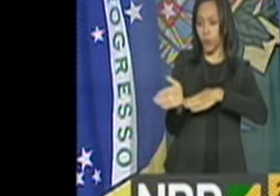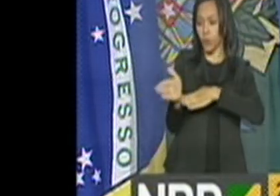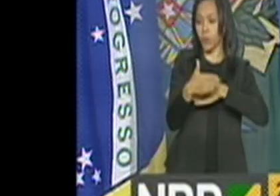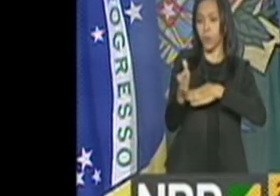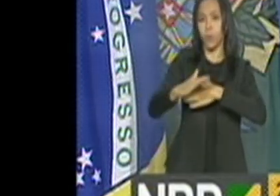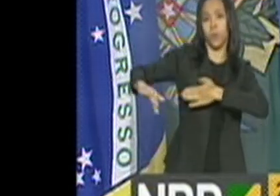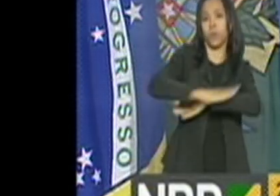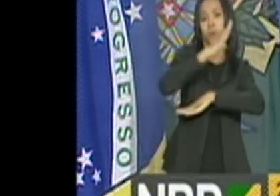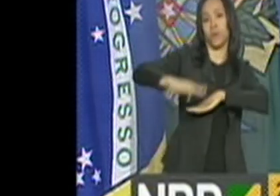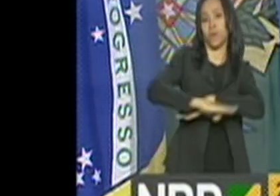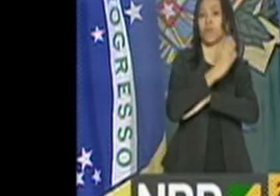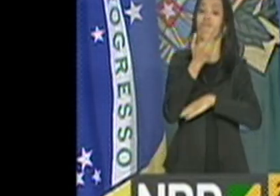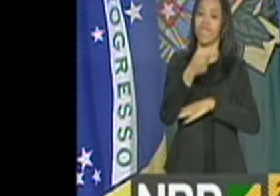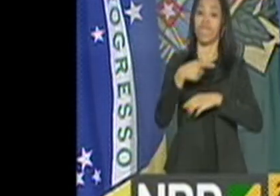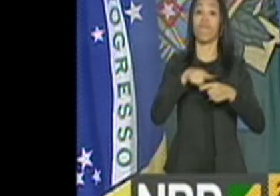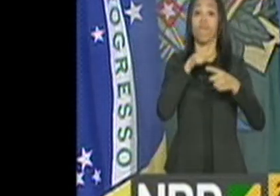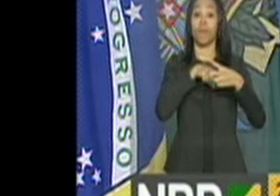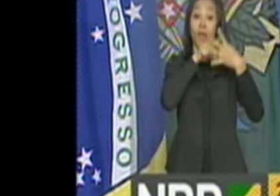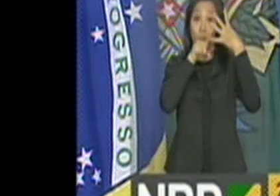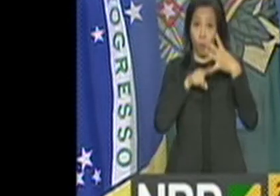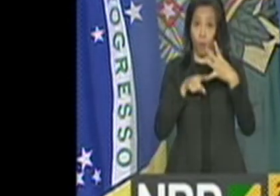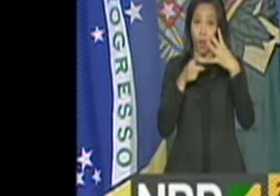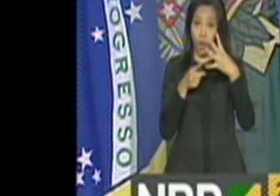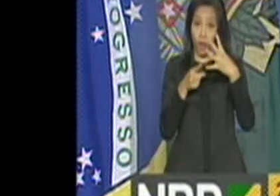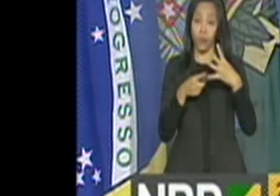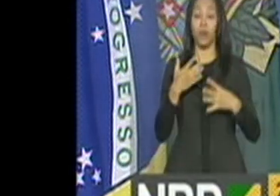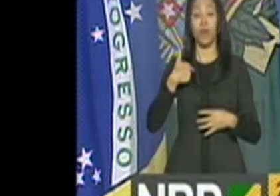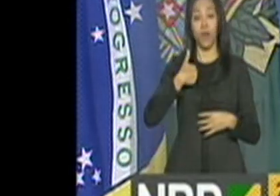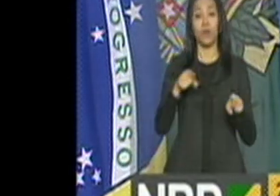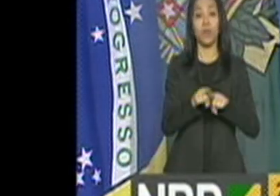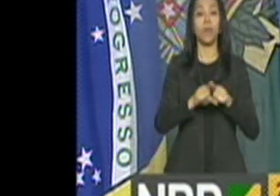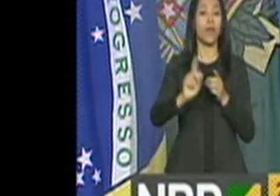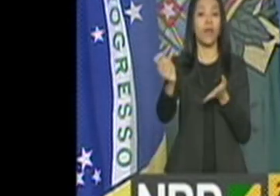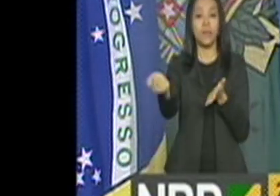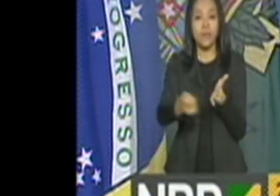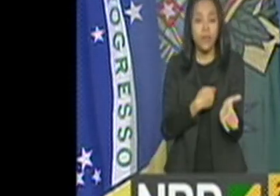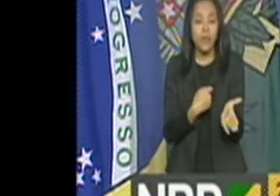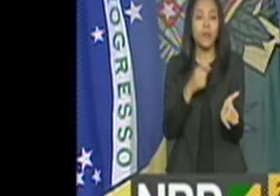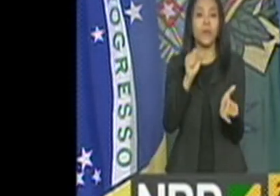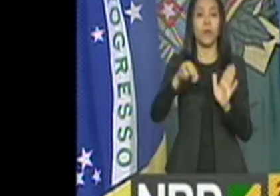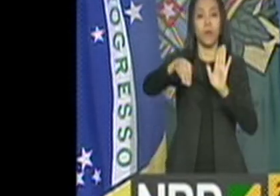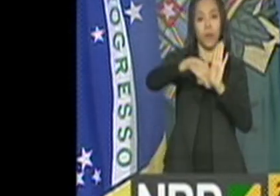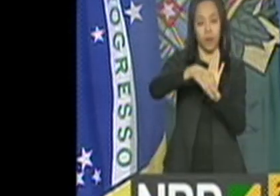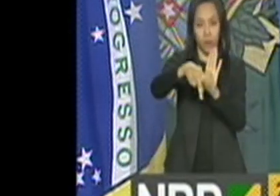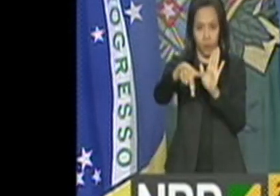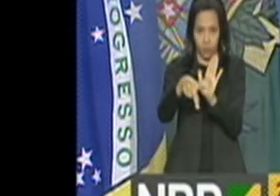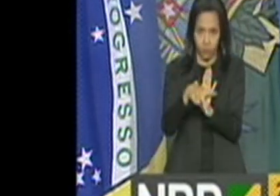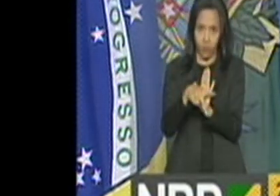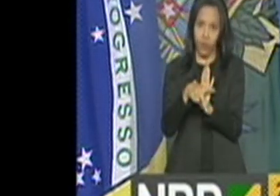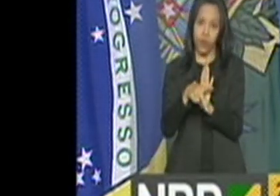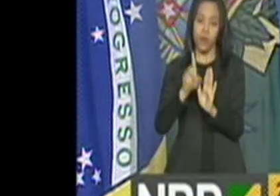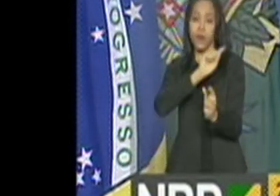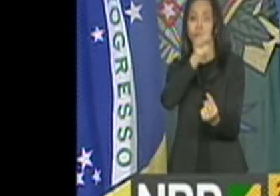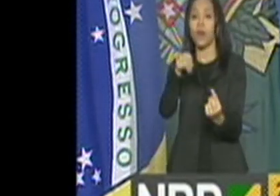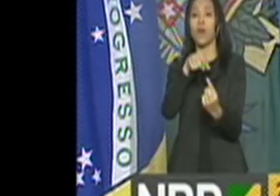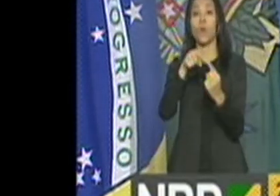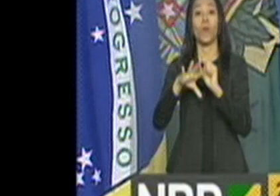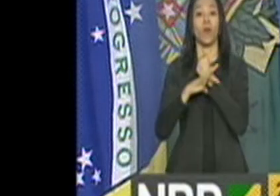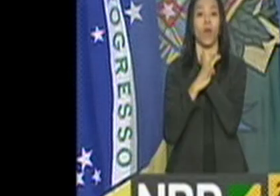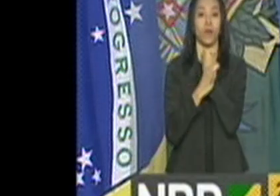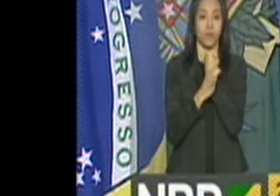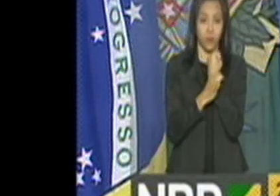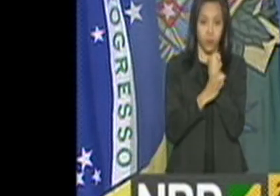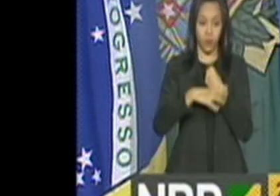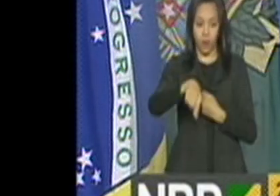decisão, a quarta decisão. Assinei também medida provisória para garantir